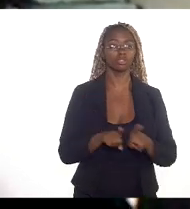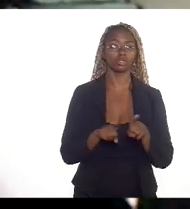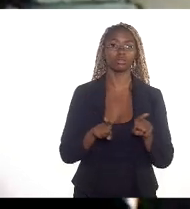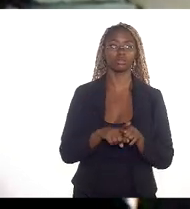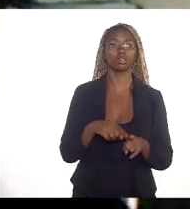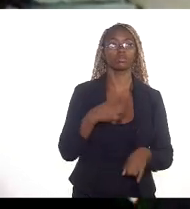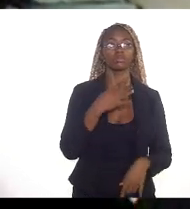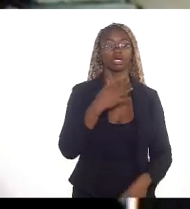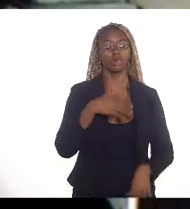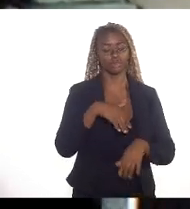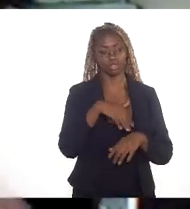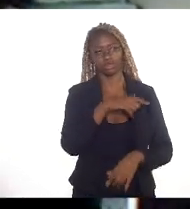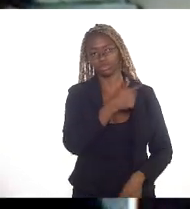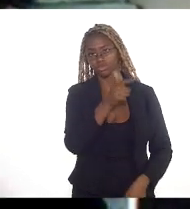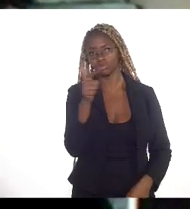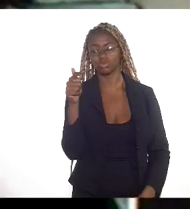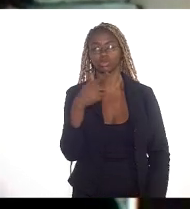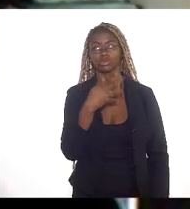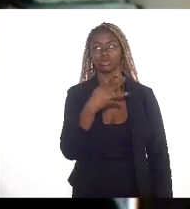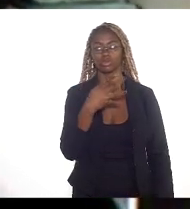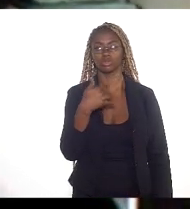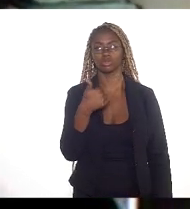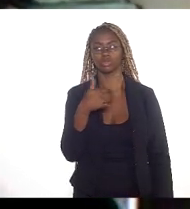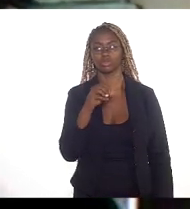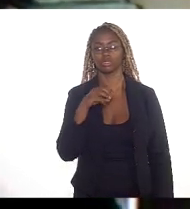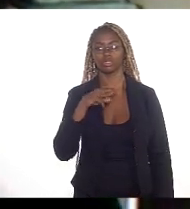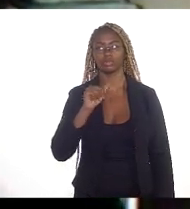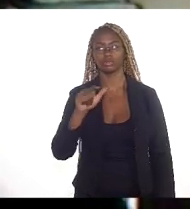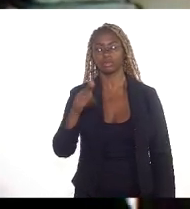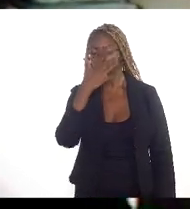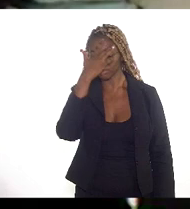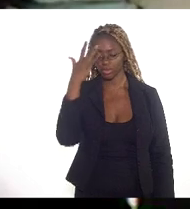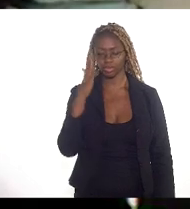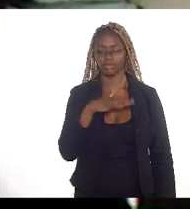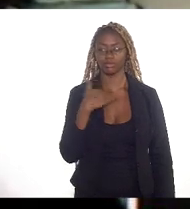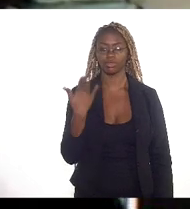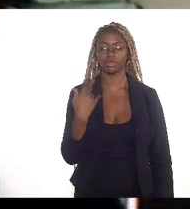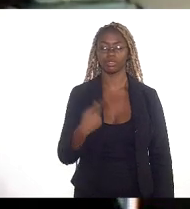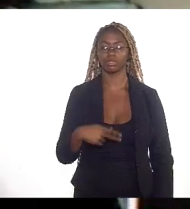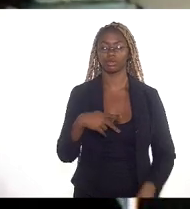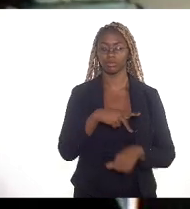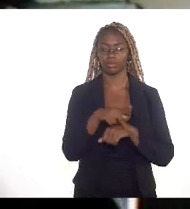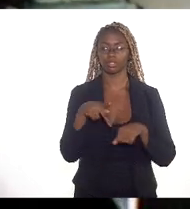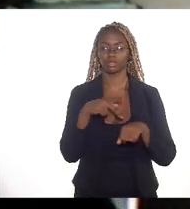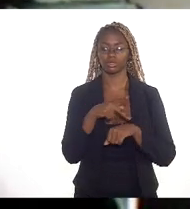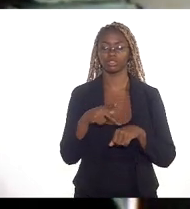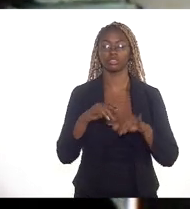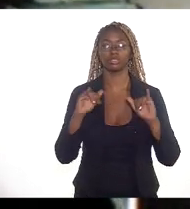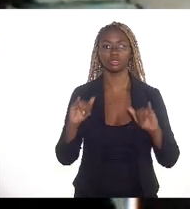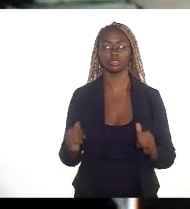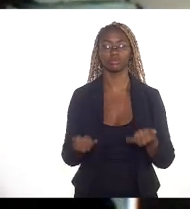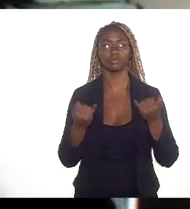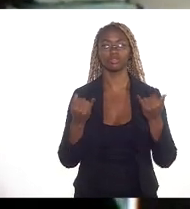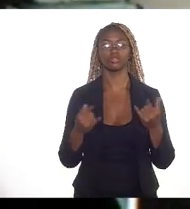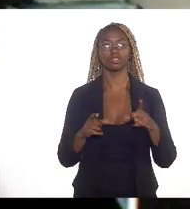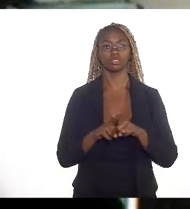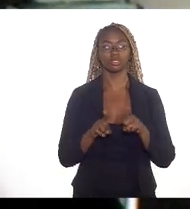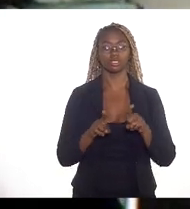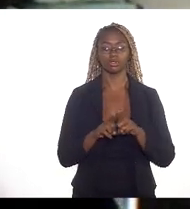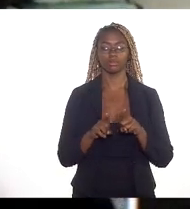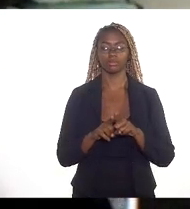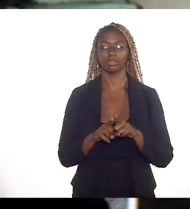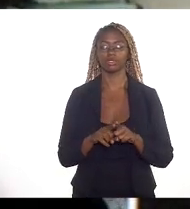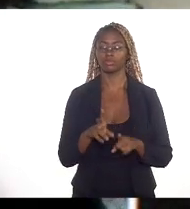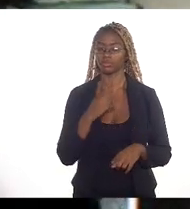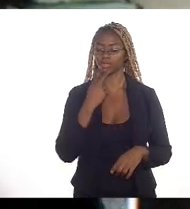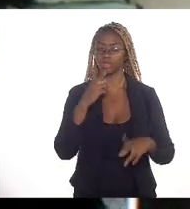410 mil vítimas do Covid-19 no nosso país. E aproveito, né, estar falando